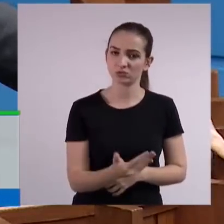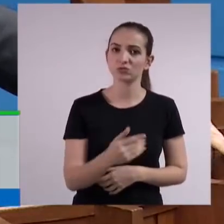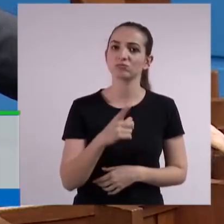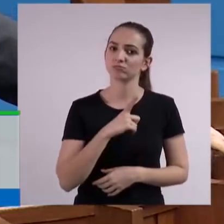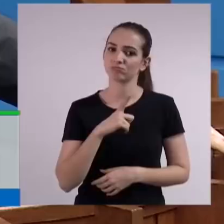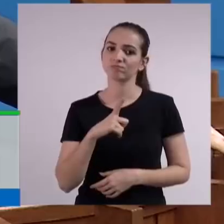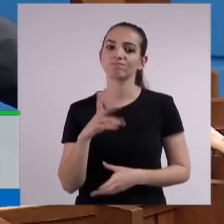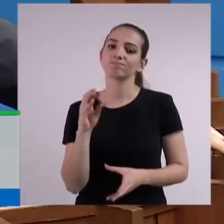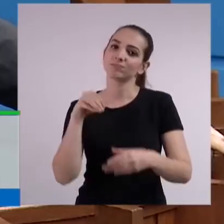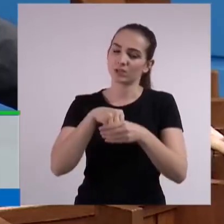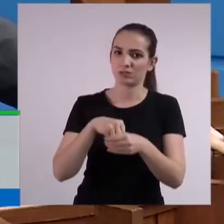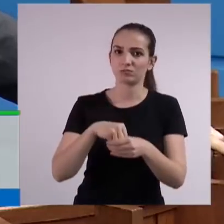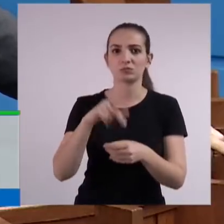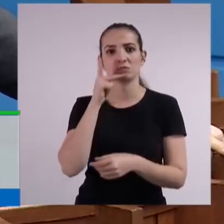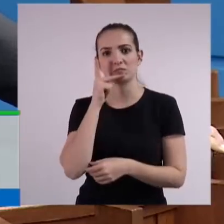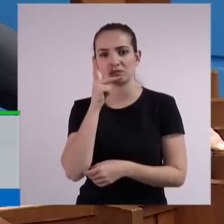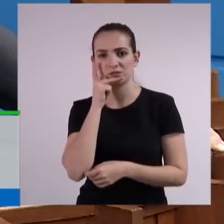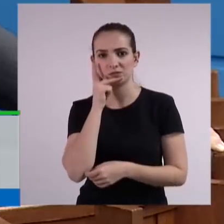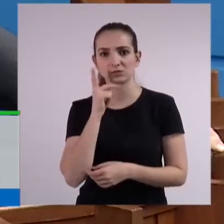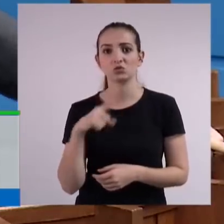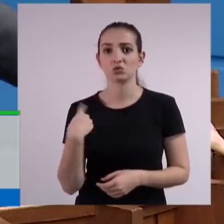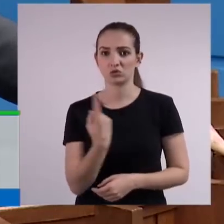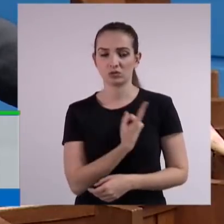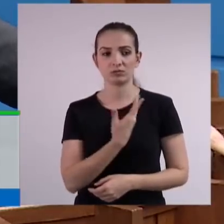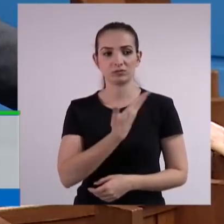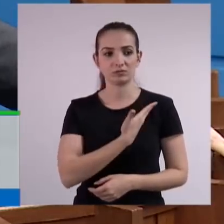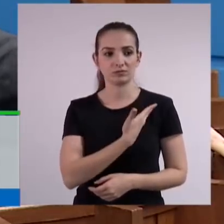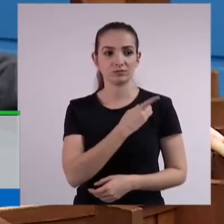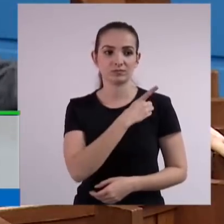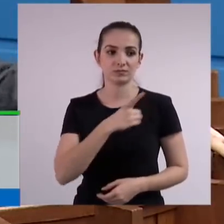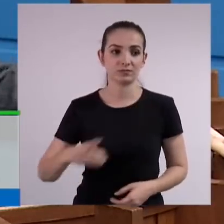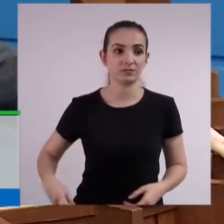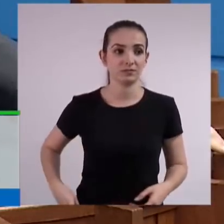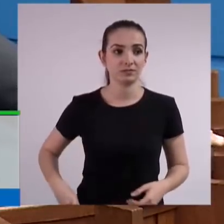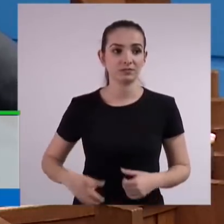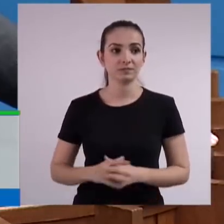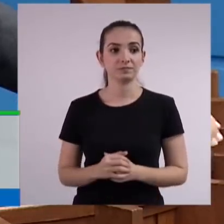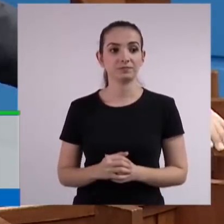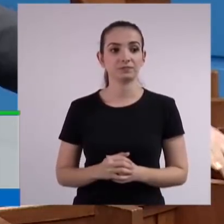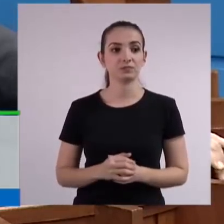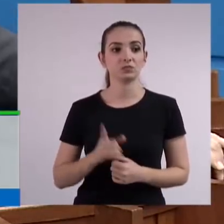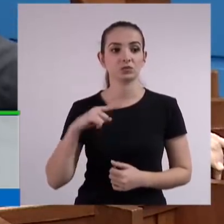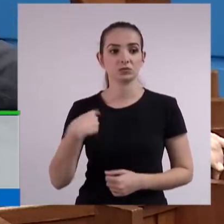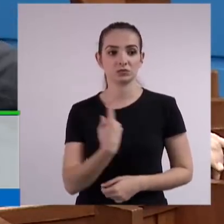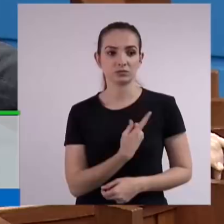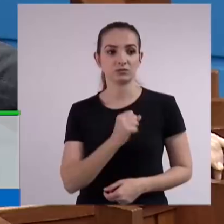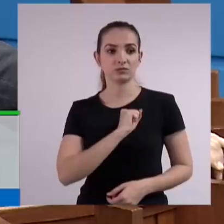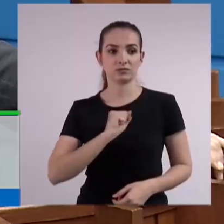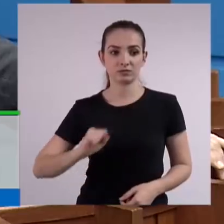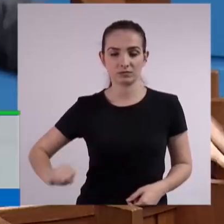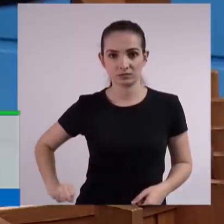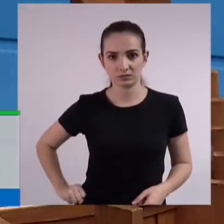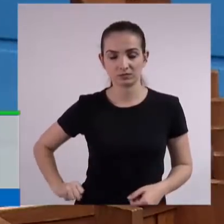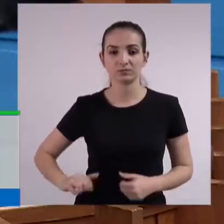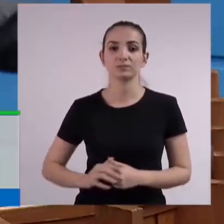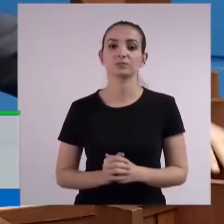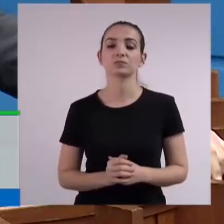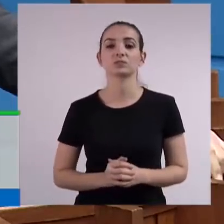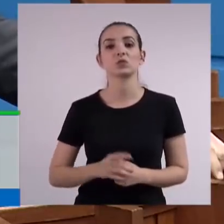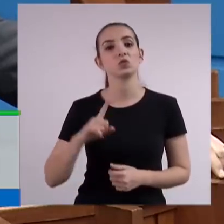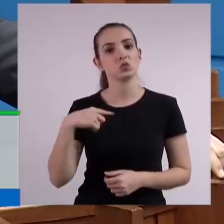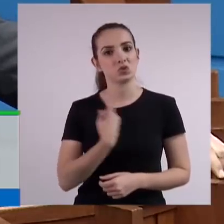dentro do partido, dos nossos colegas deputados, dos nossos senadores, do